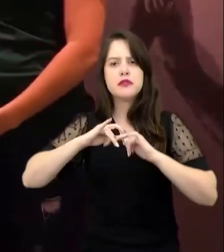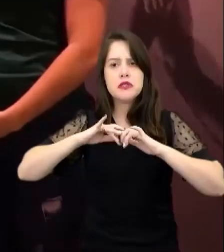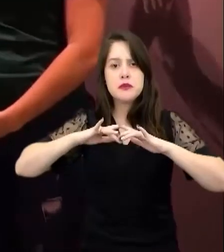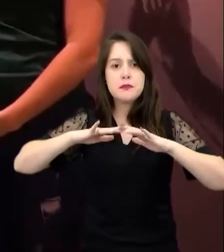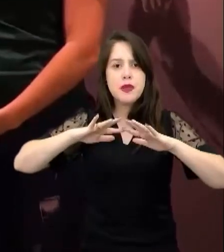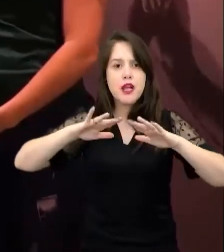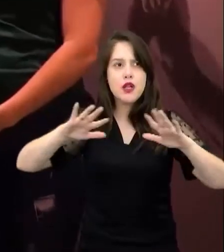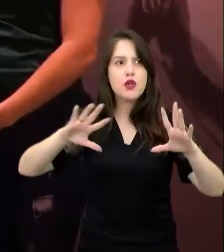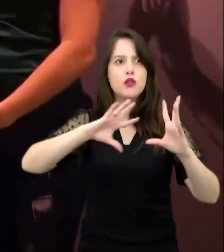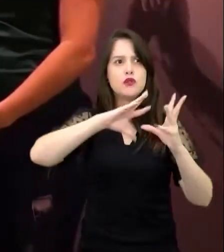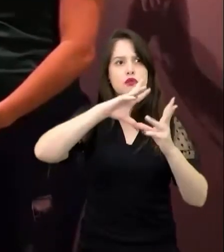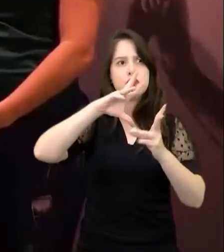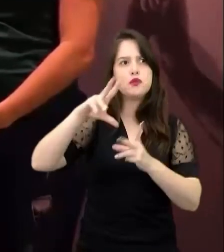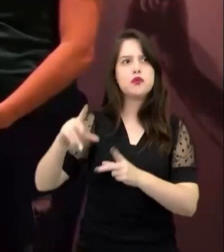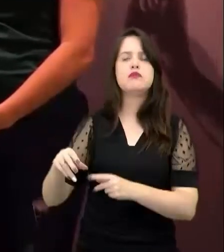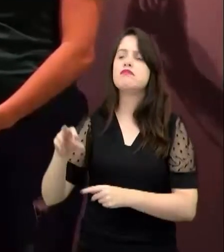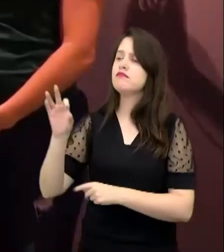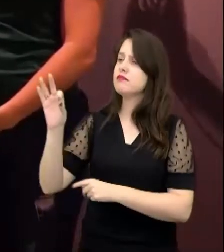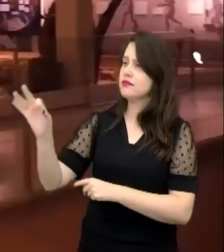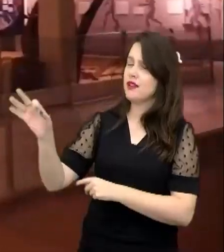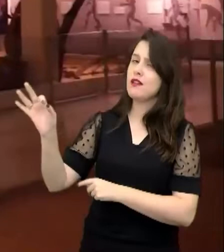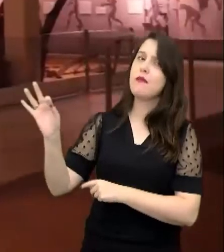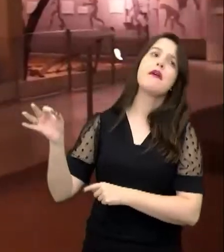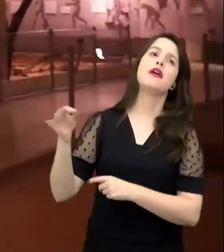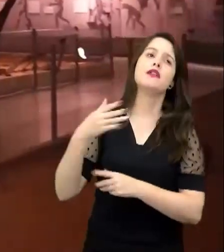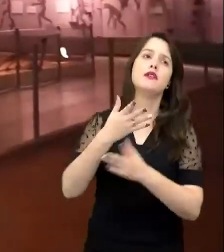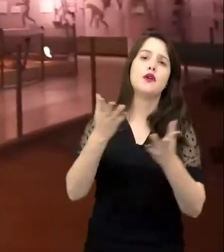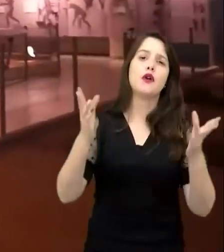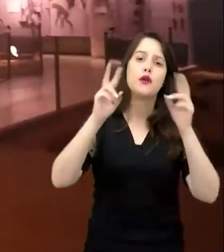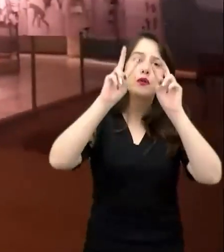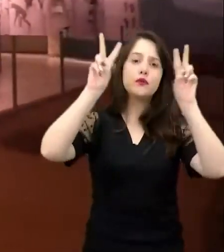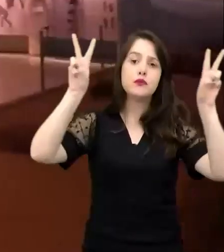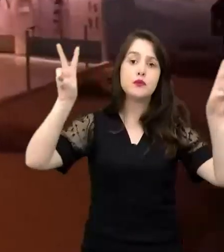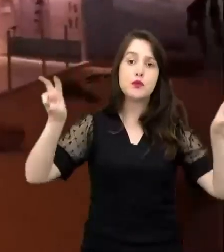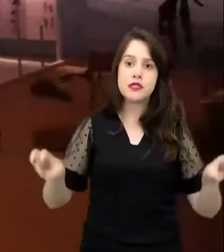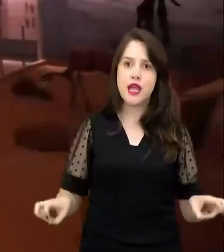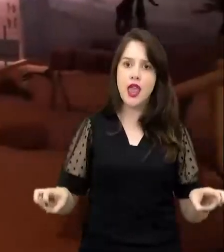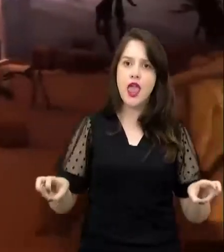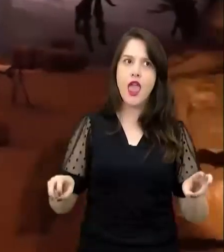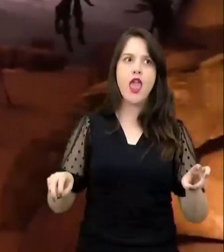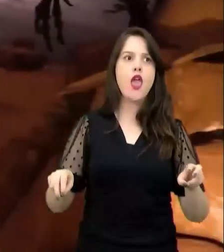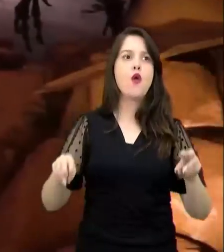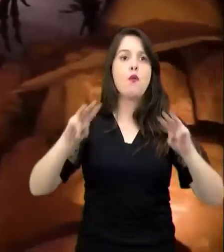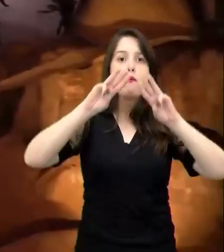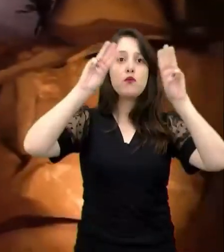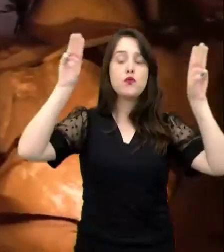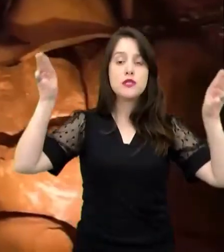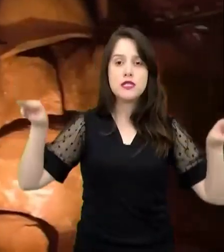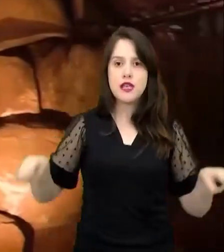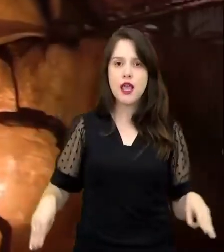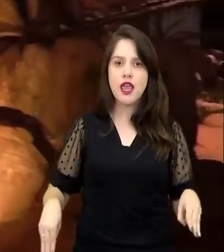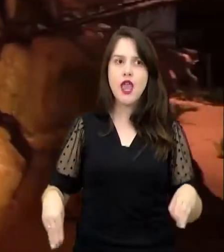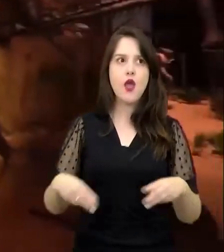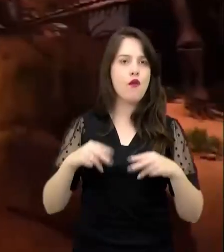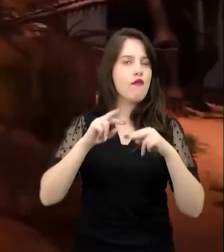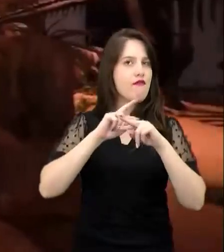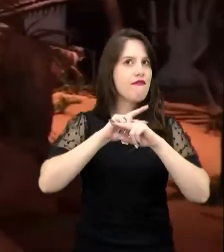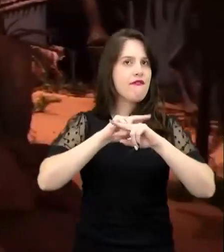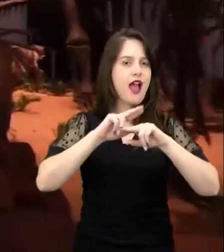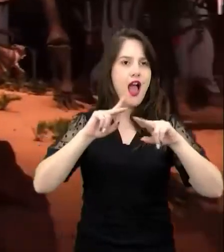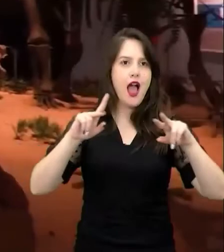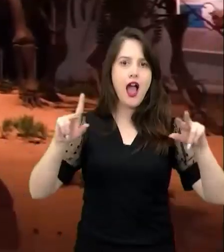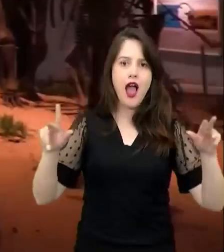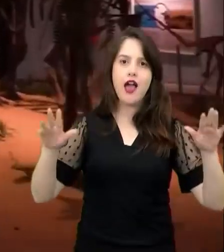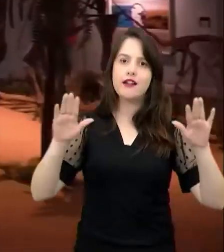né? Exatamente, né? Então, olha só, gente, aqui no museu a gente tem um montão de coisa ainda para ver, né? Eu ainda vou ficar aqui passeando um